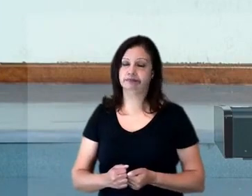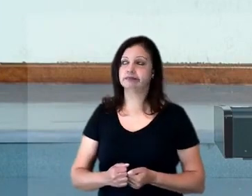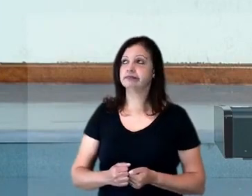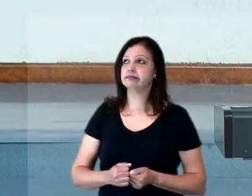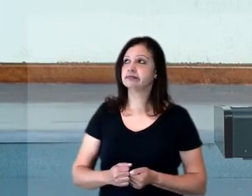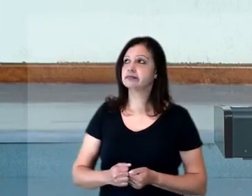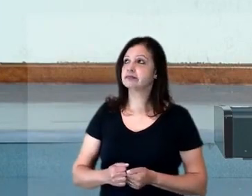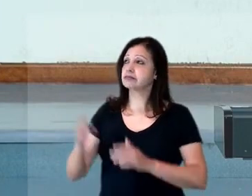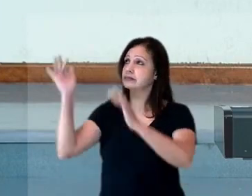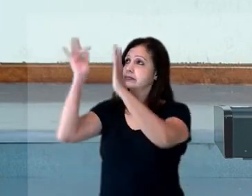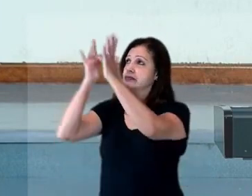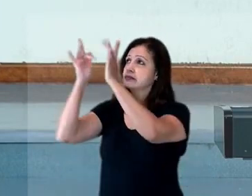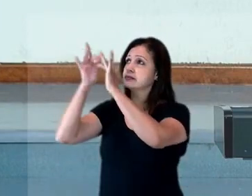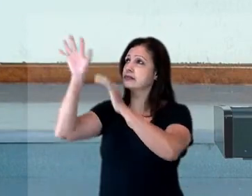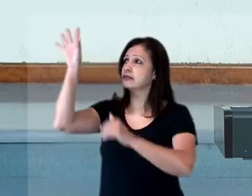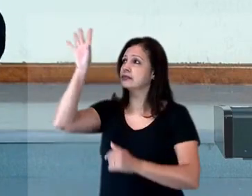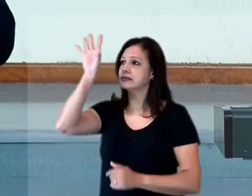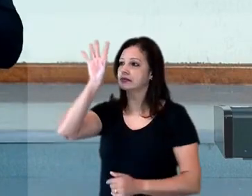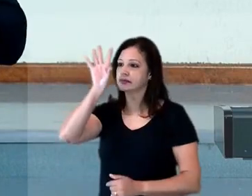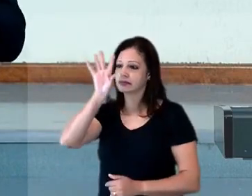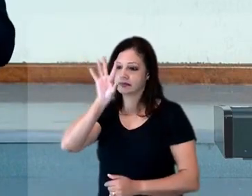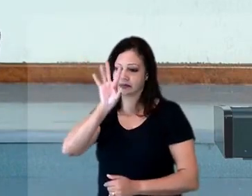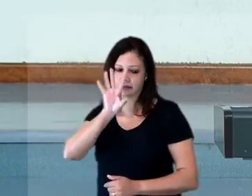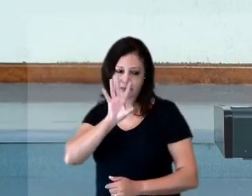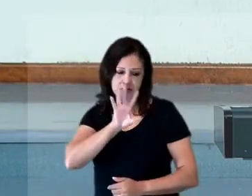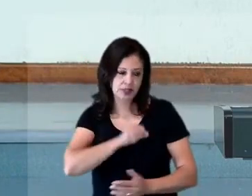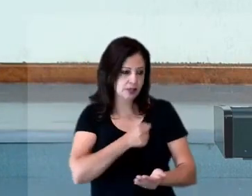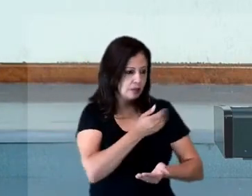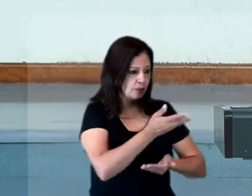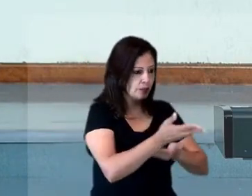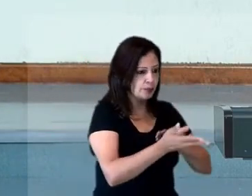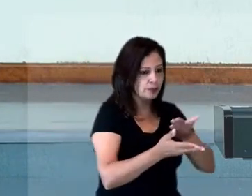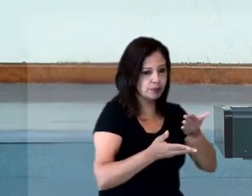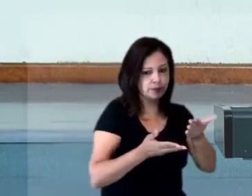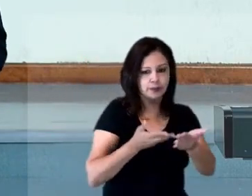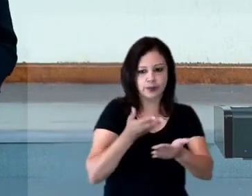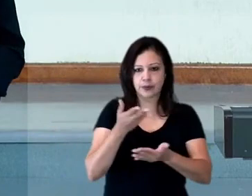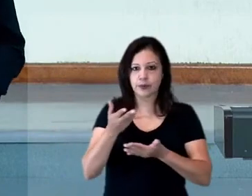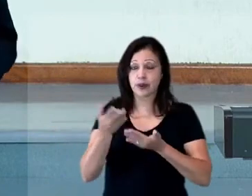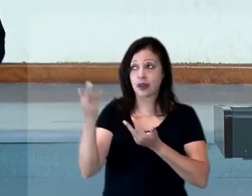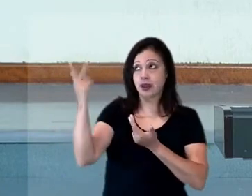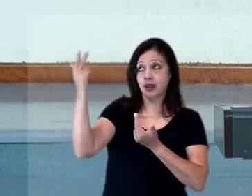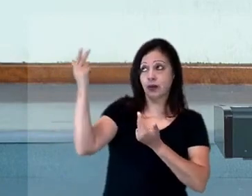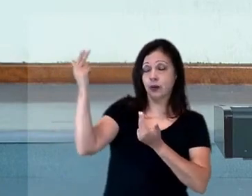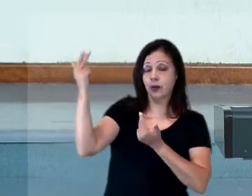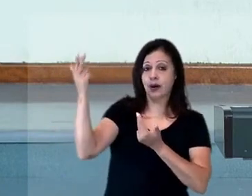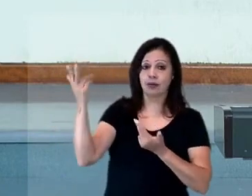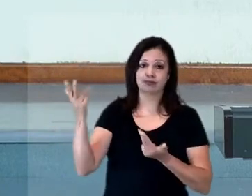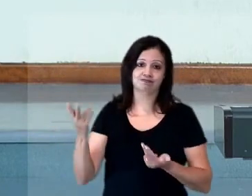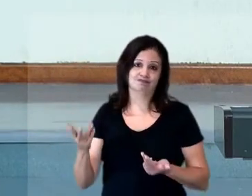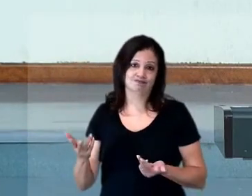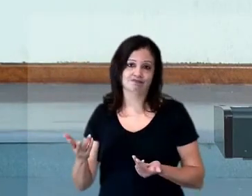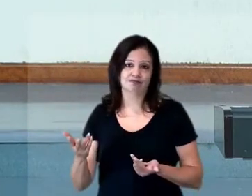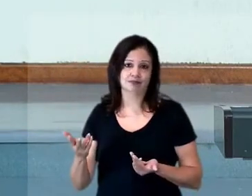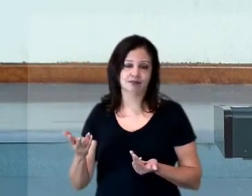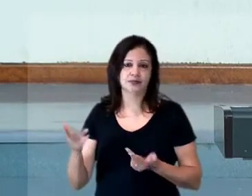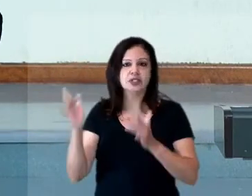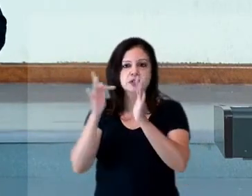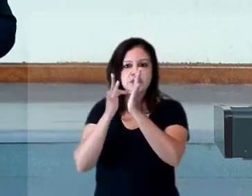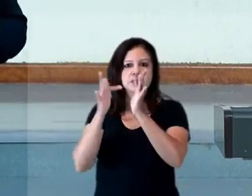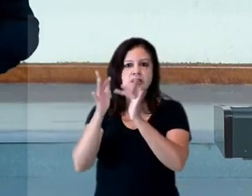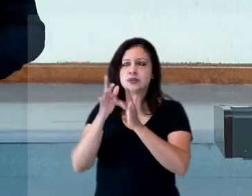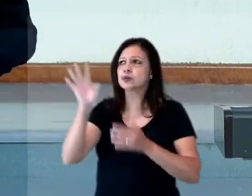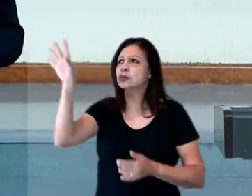amar uns aos outros. Amar uns aos outros como o Senhor nos amou. Queridos, o amor de Jesus por nós, ele